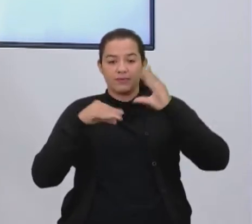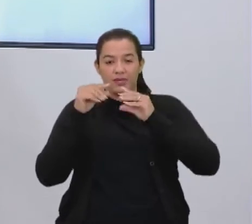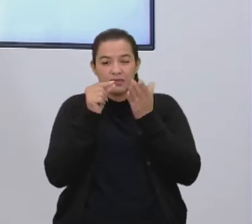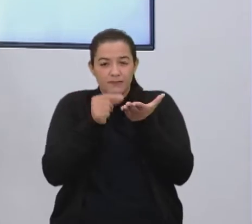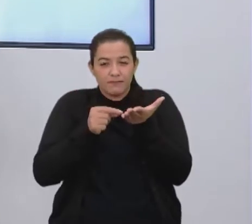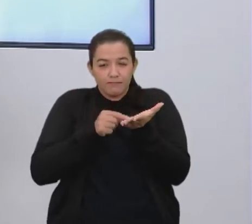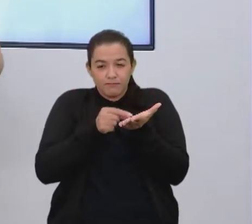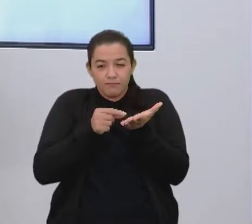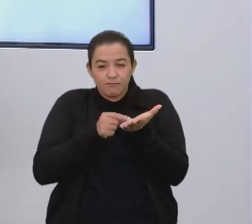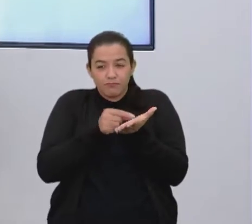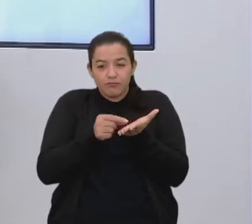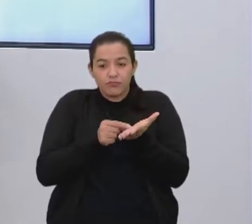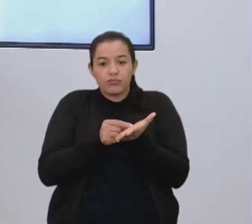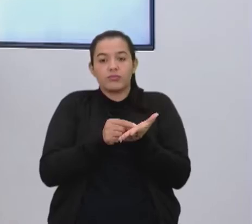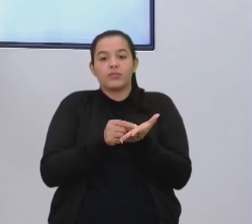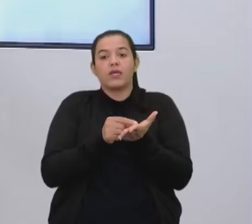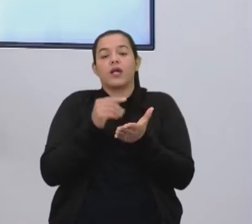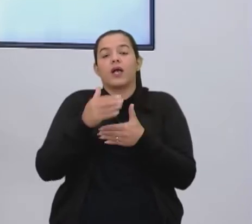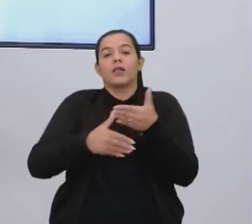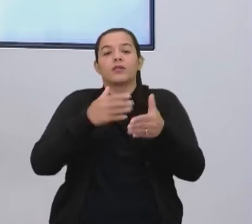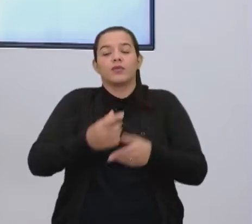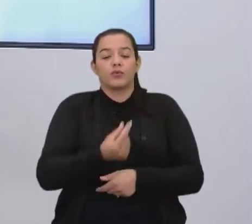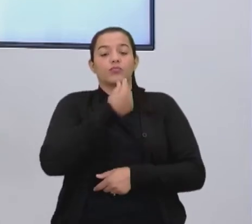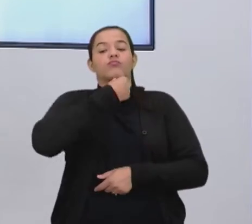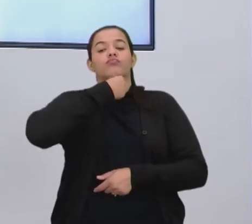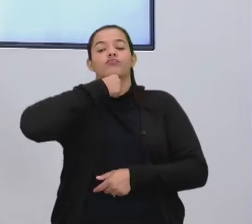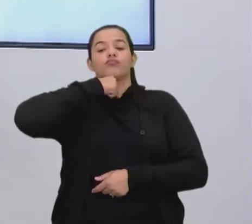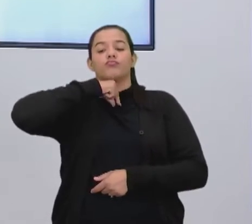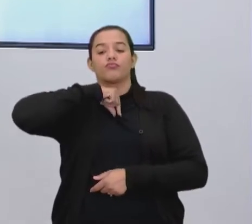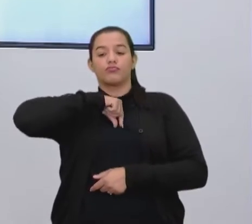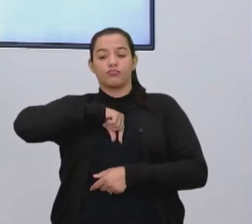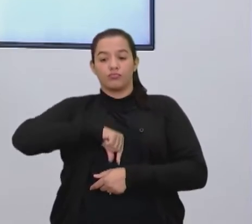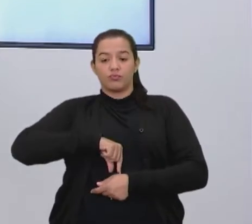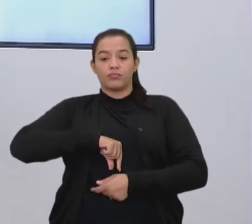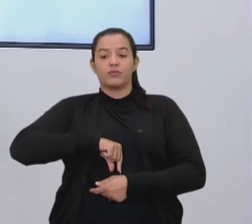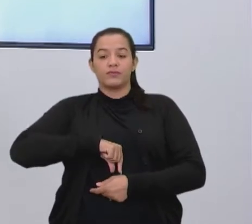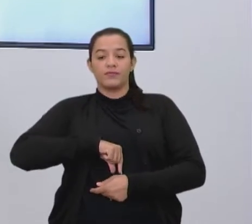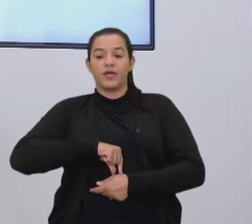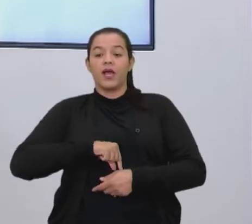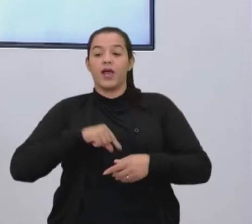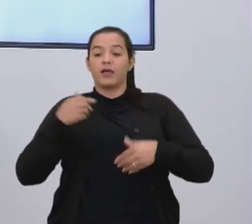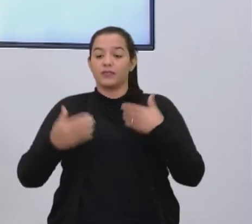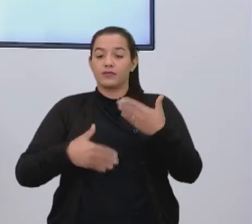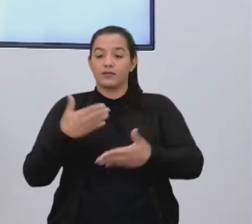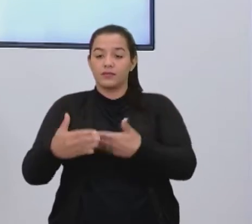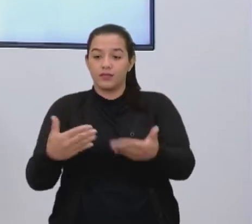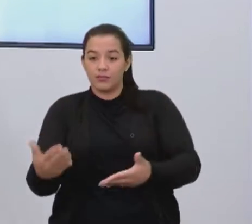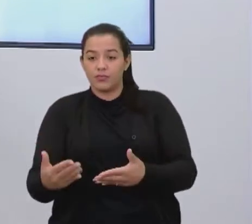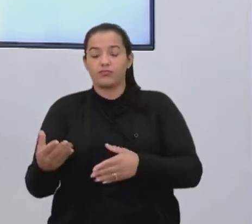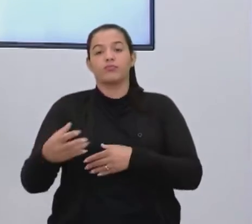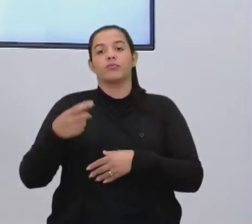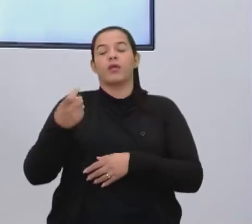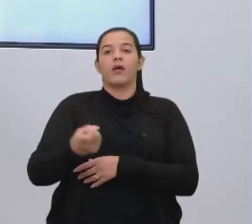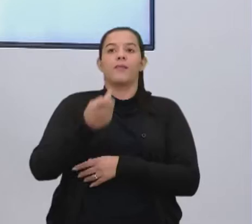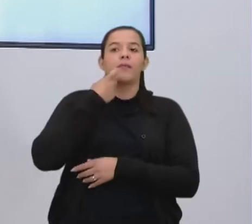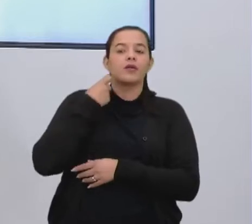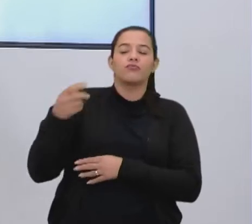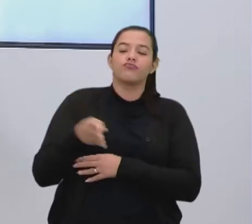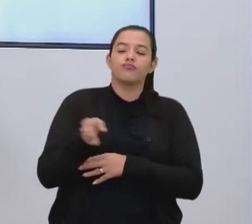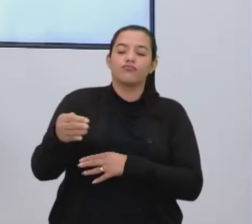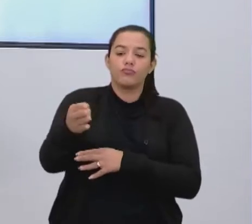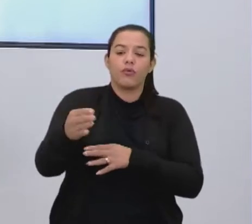esses fragmentos, isso acaba indo para os animais. Quando a gente come esse peixe, por exemplo, a gente engole também